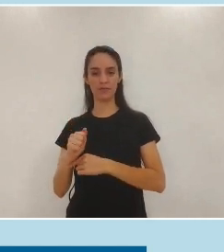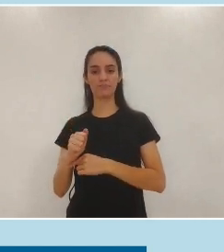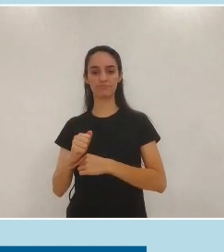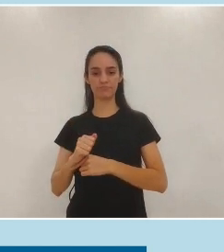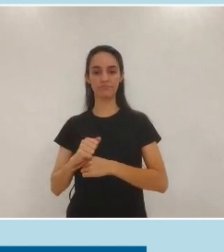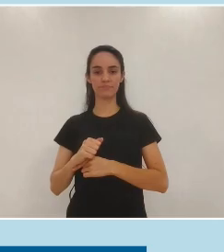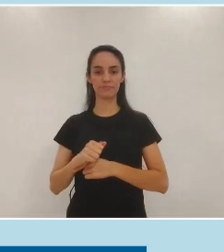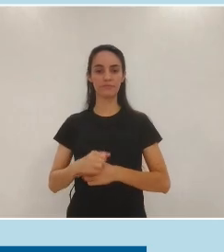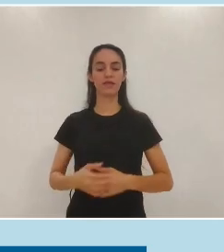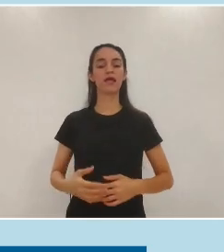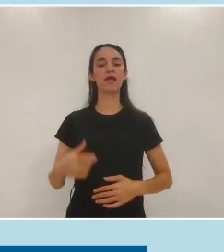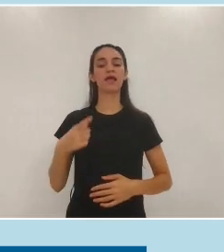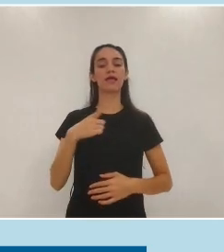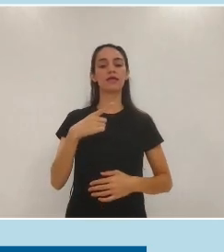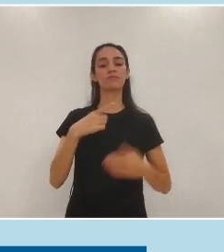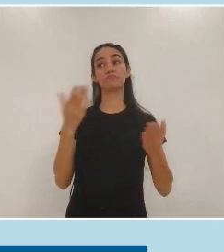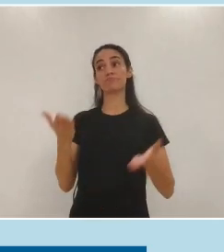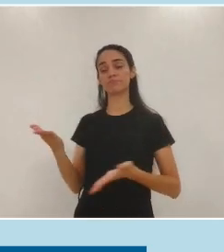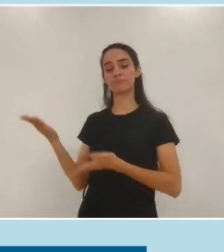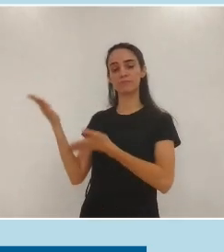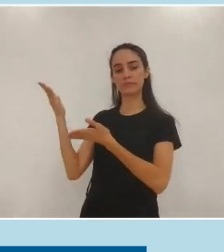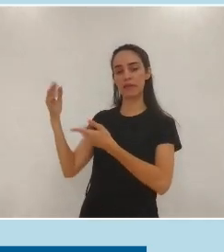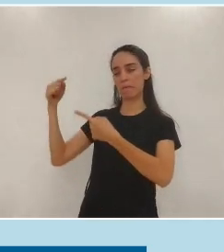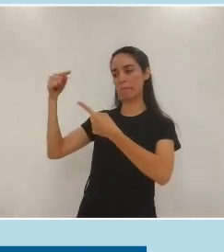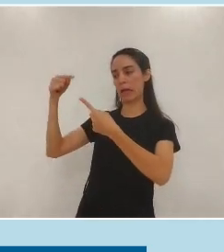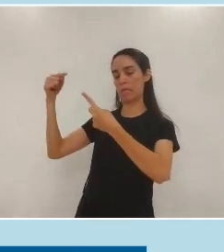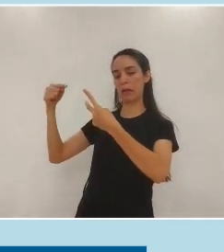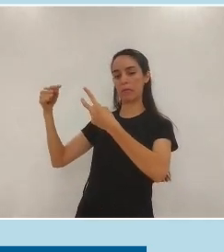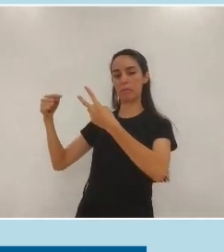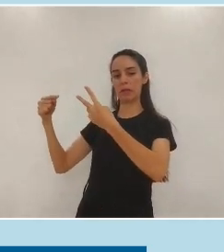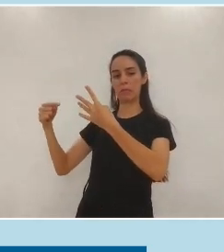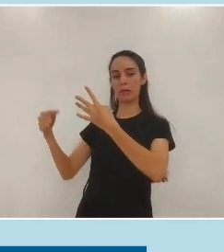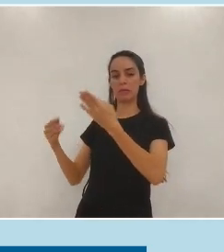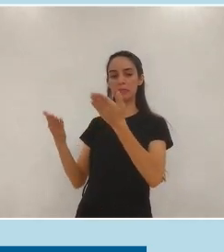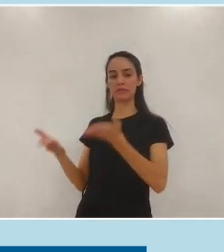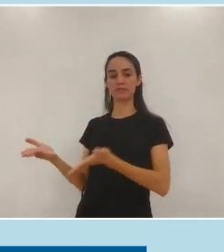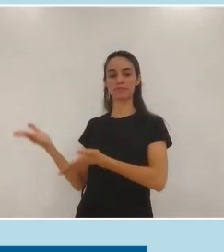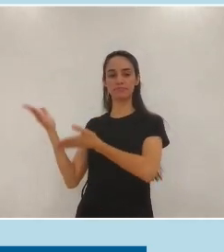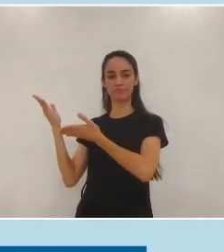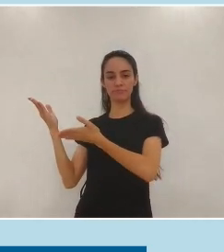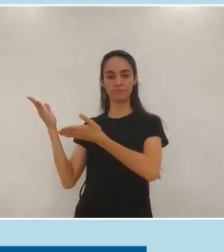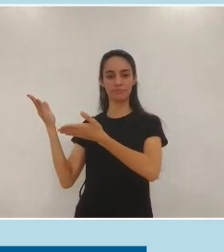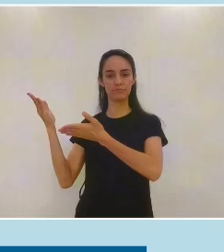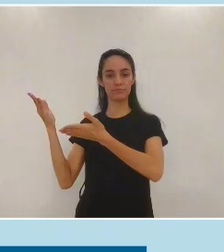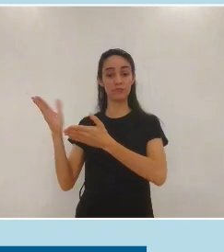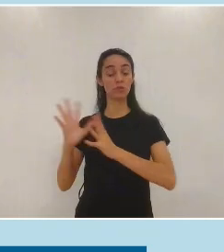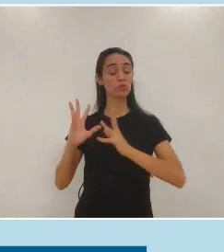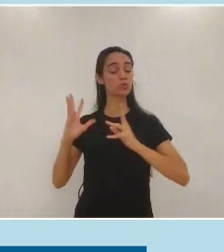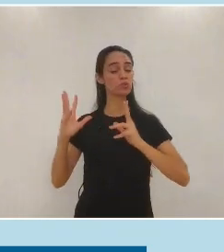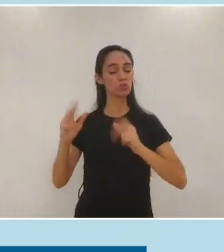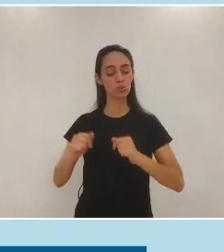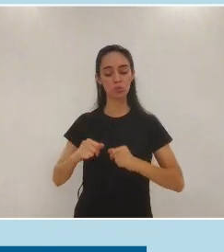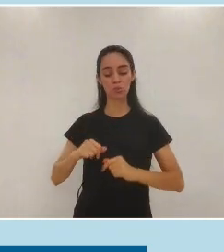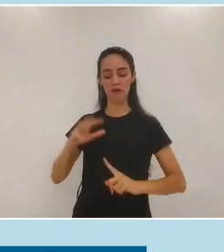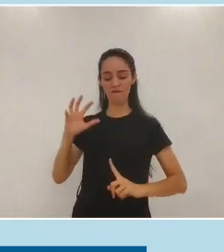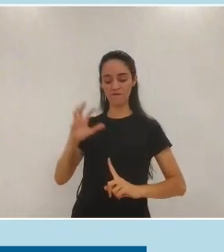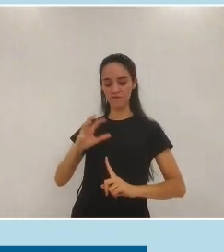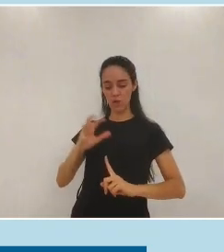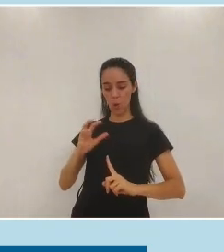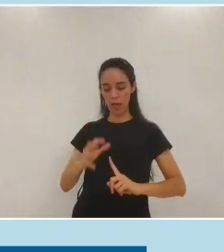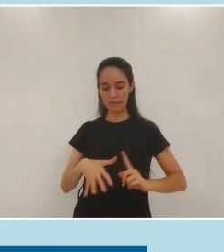ortostática e mastocitose. E tudo isso ela vai alterar o ambiente gestacional. E o